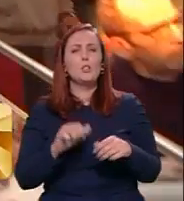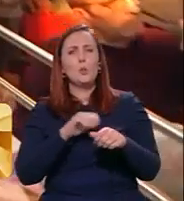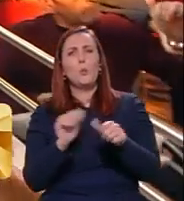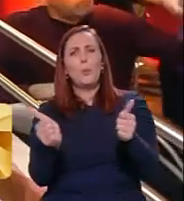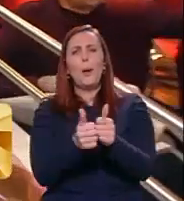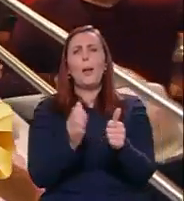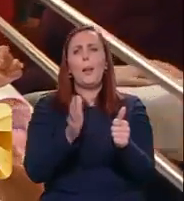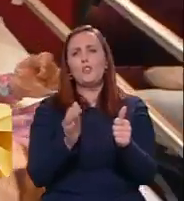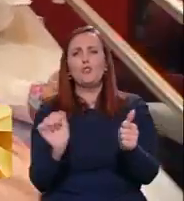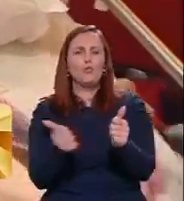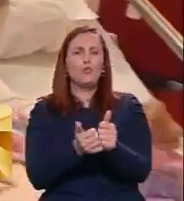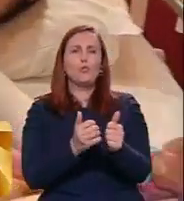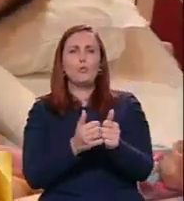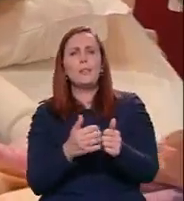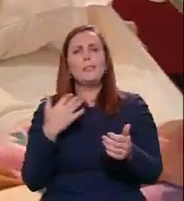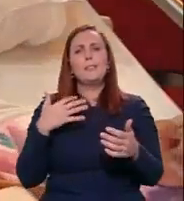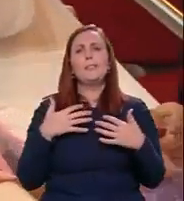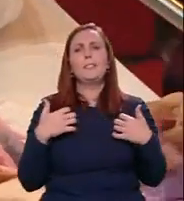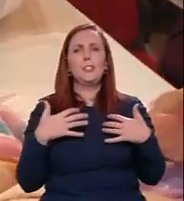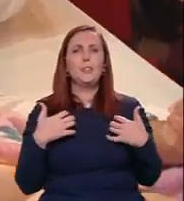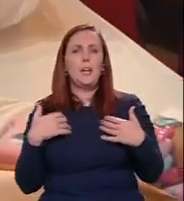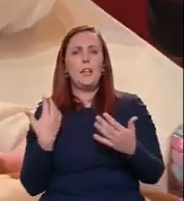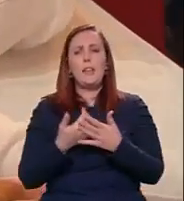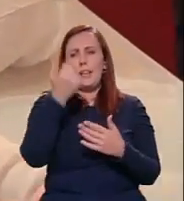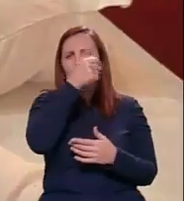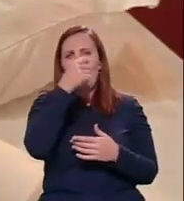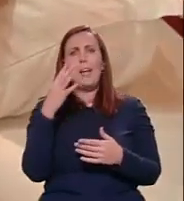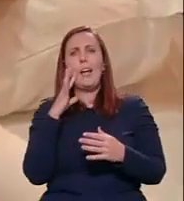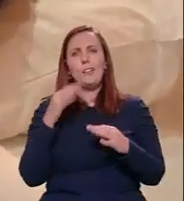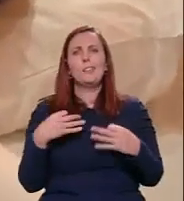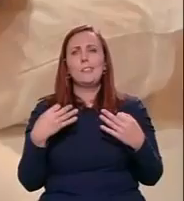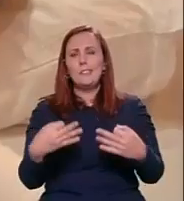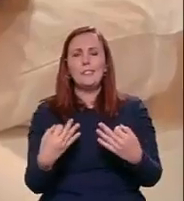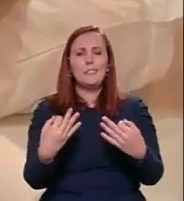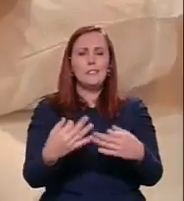faz com ela, sexta-feira até domingo é sempre a dar.